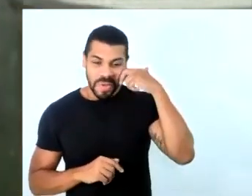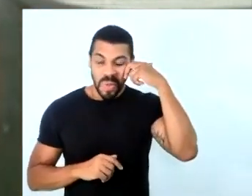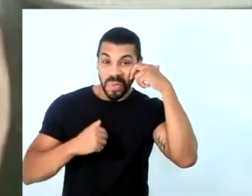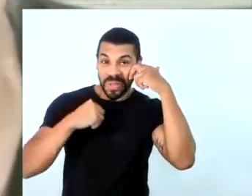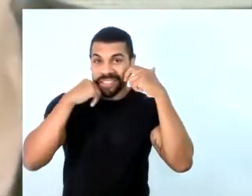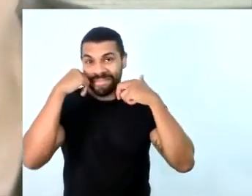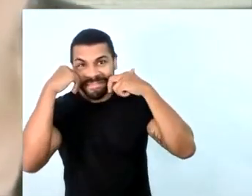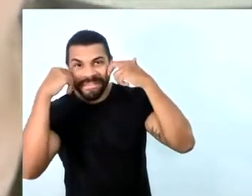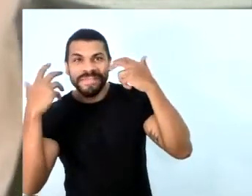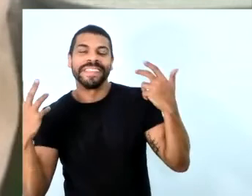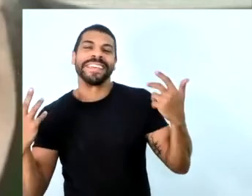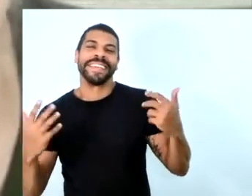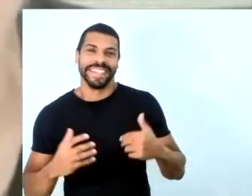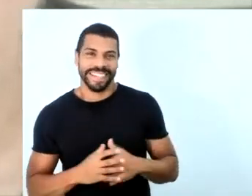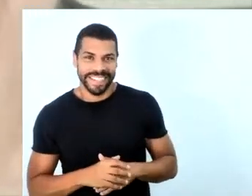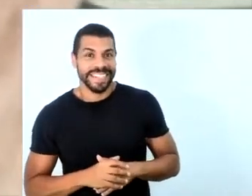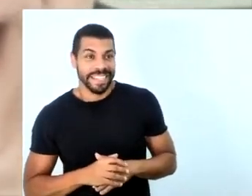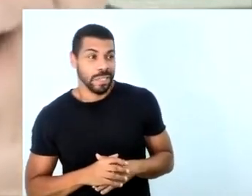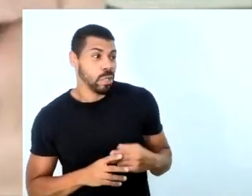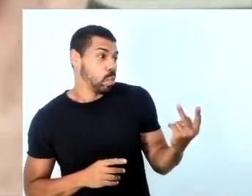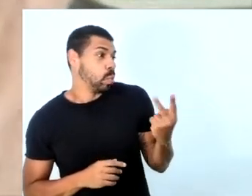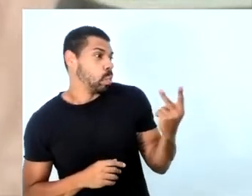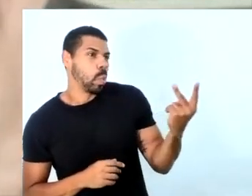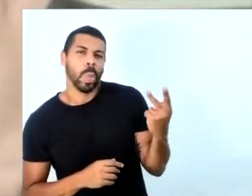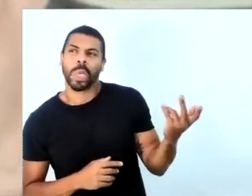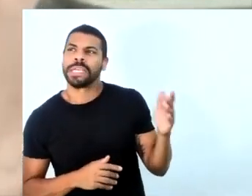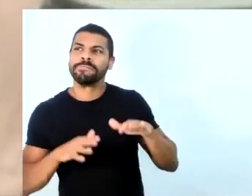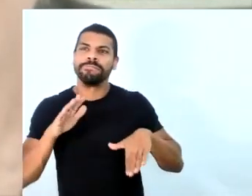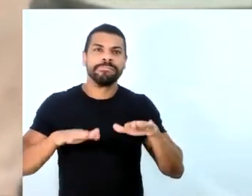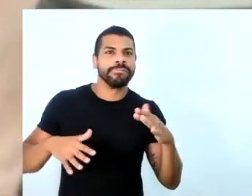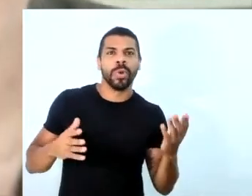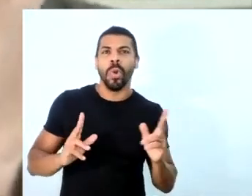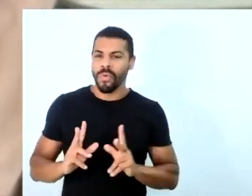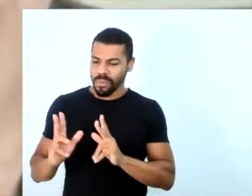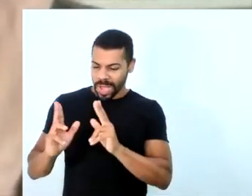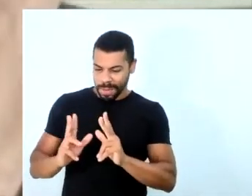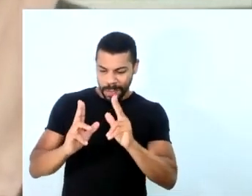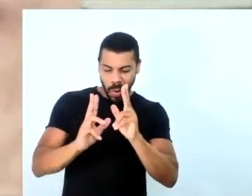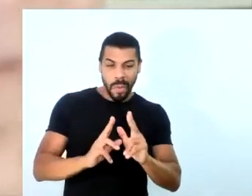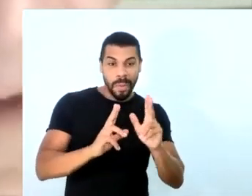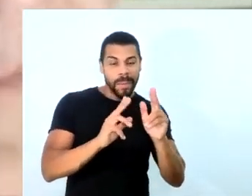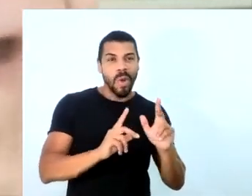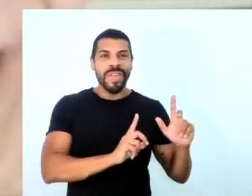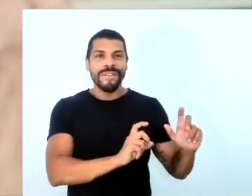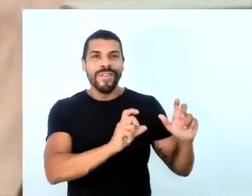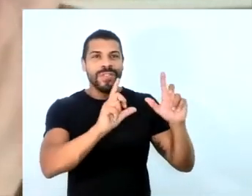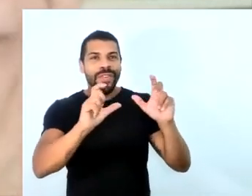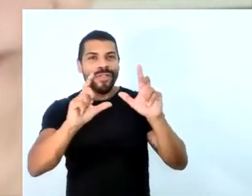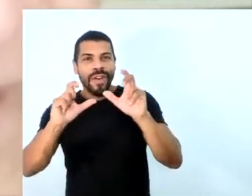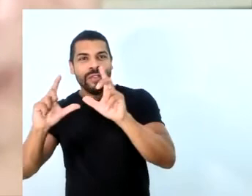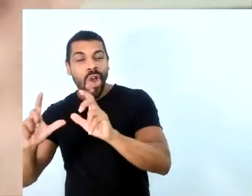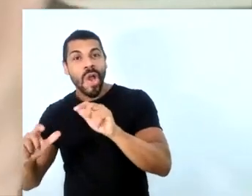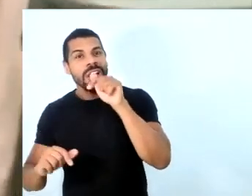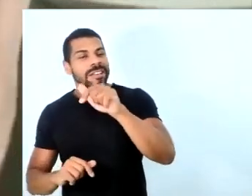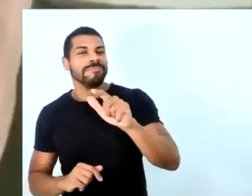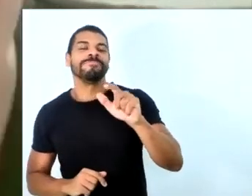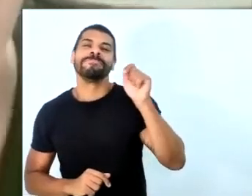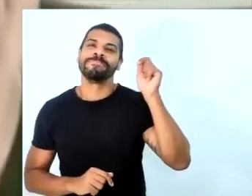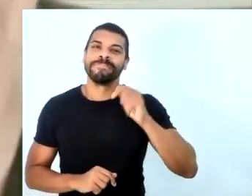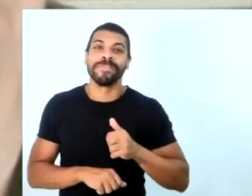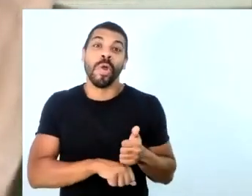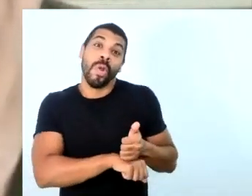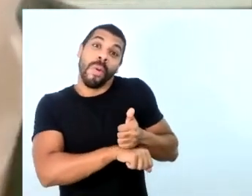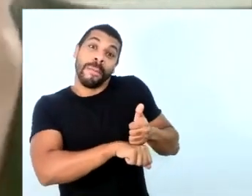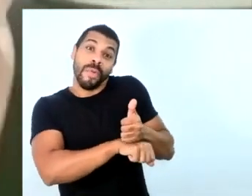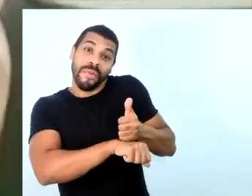Até envergonhado, confesso que foi uma descoberta meio recente, porque a gente não olha muitas vezes para quem monta um filme, para quem fotografa um filme, enfim,